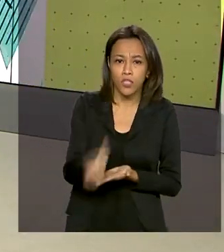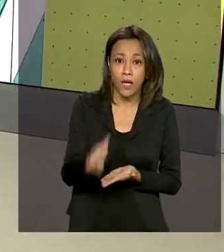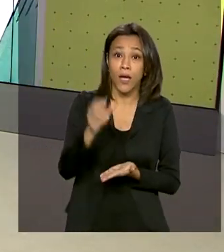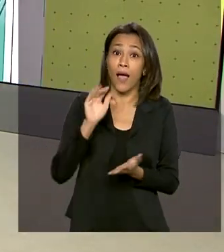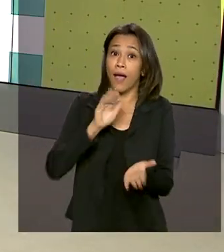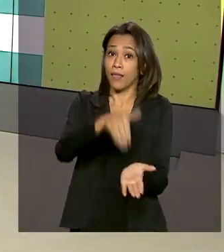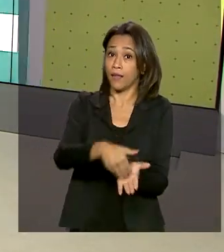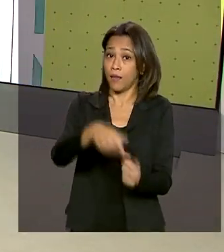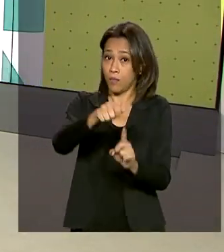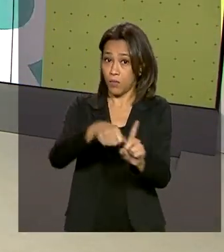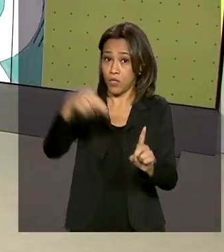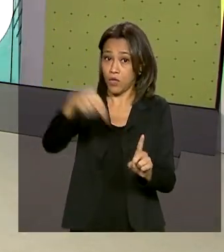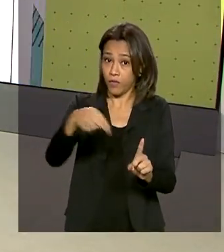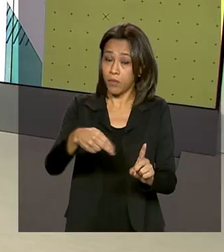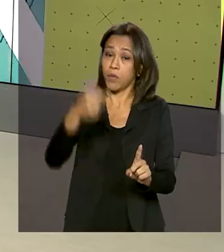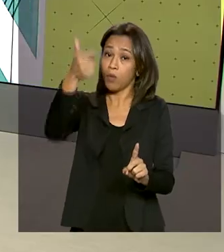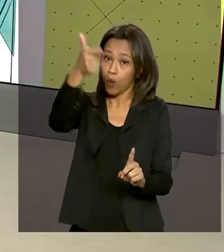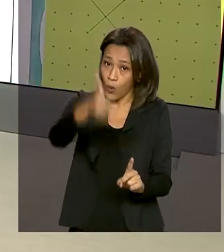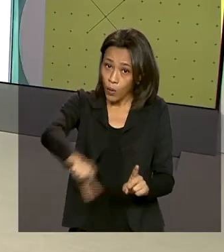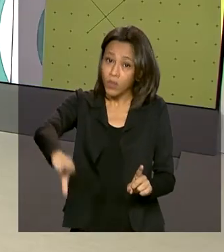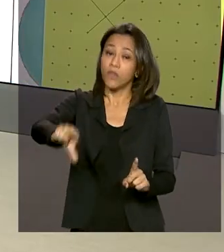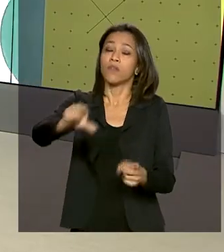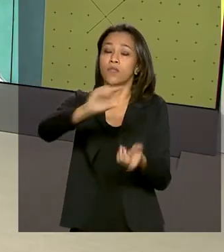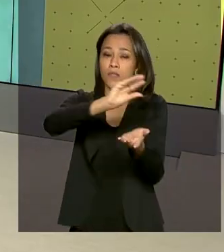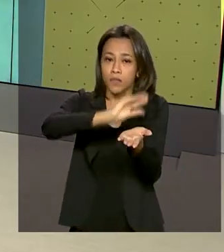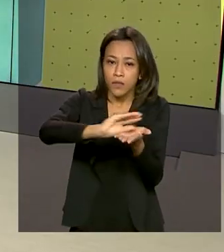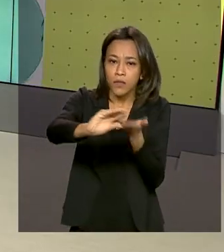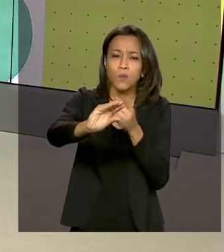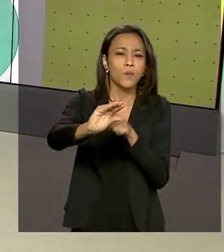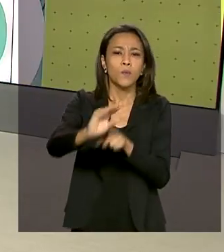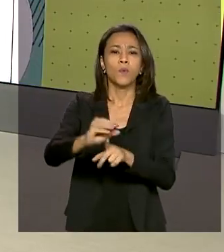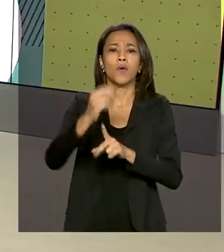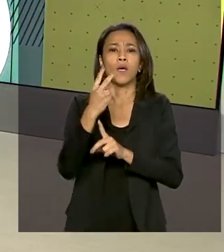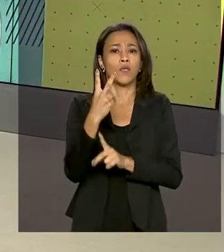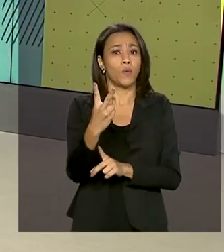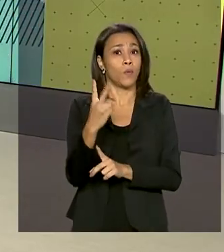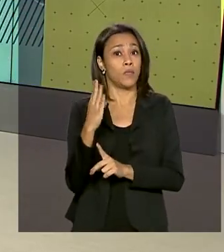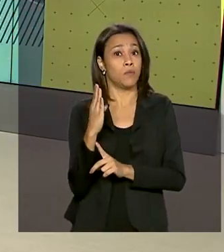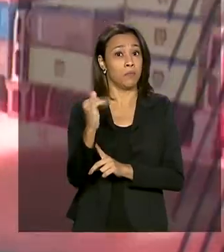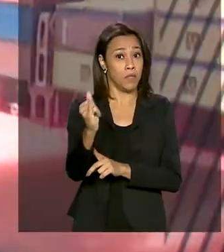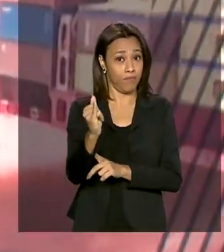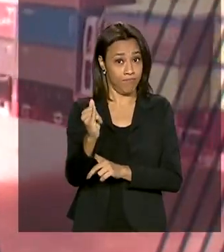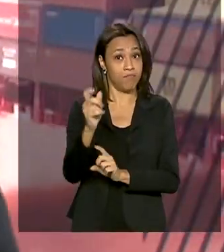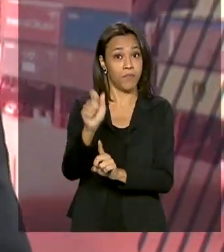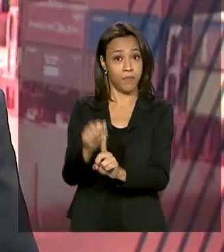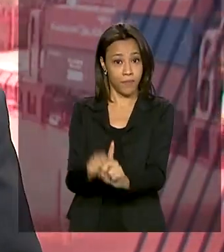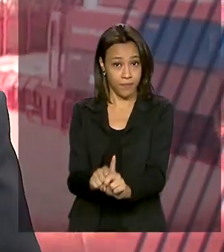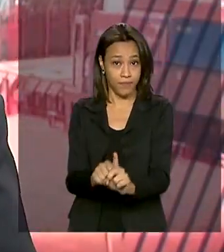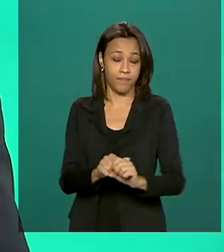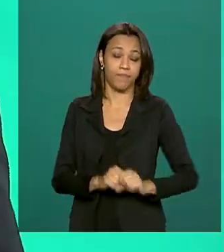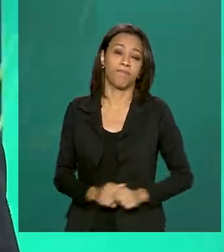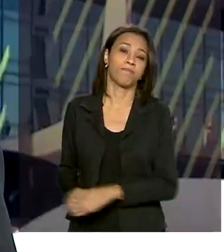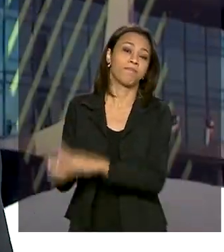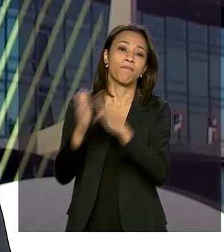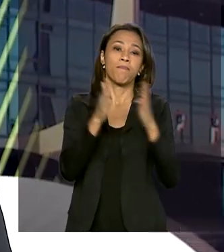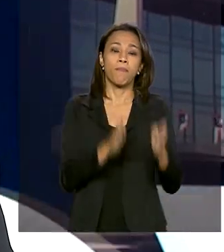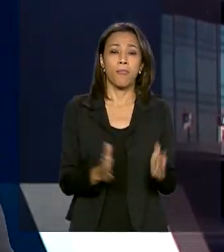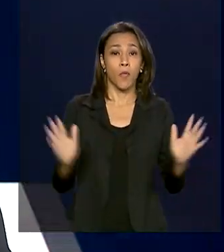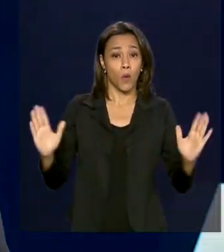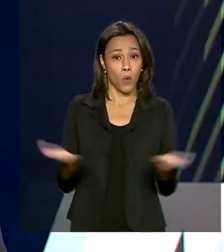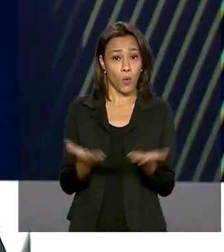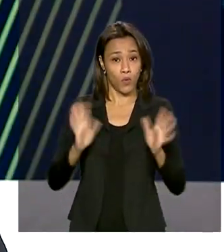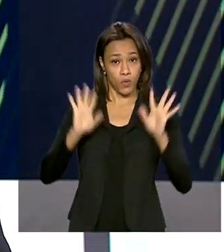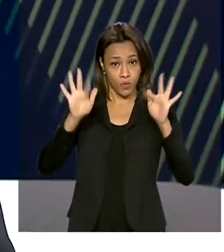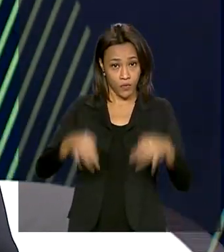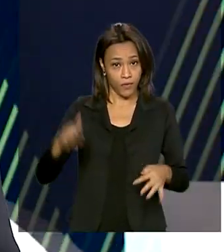que sejam feitos novos repasses limitados a 2 bilhões de reais por mês. Hoje, no final da tarde,